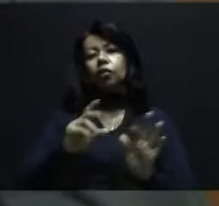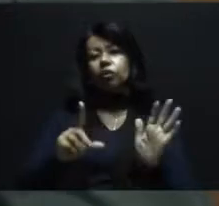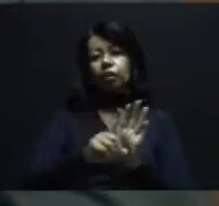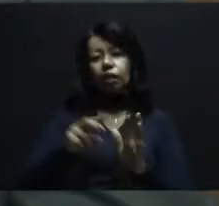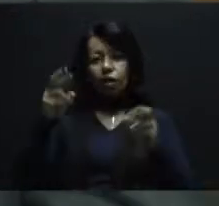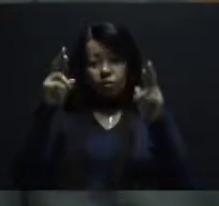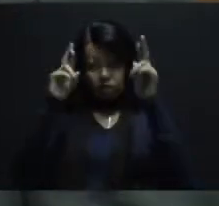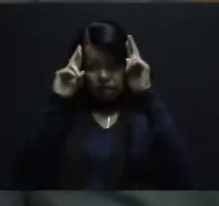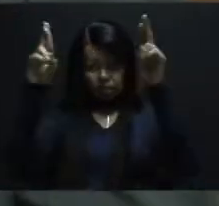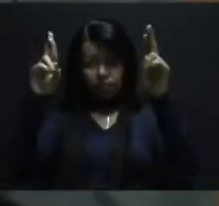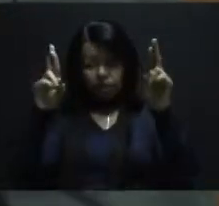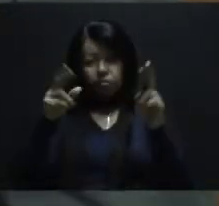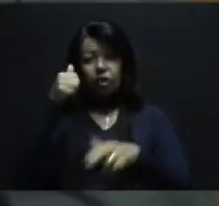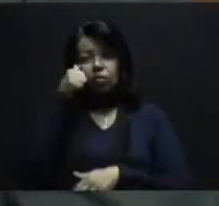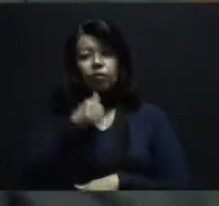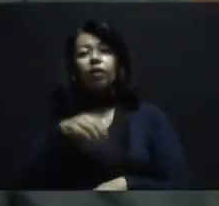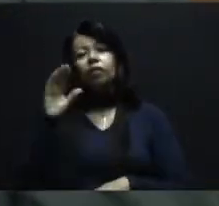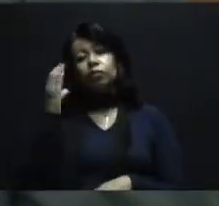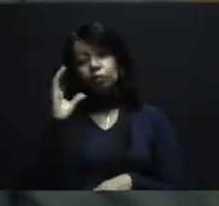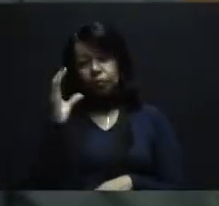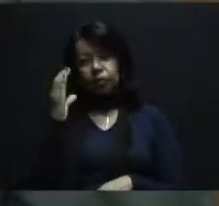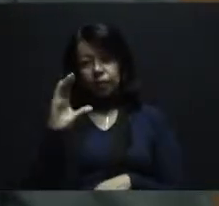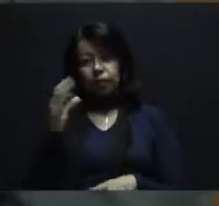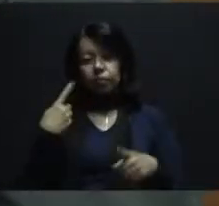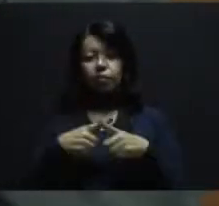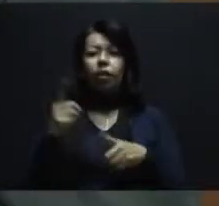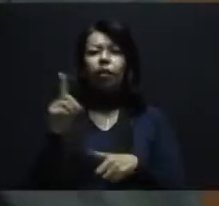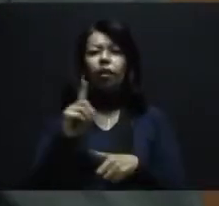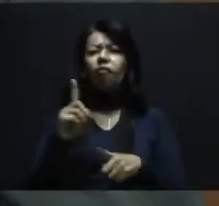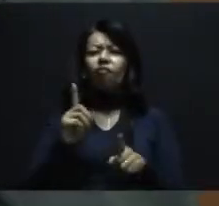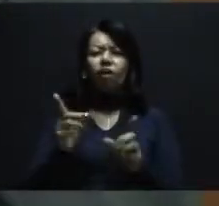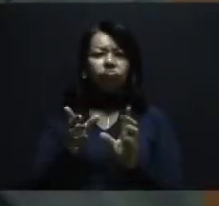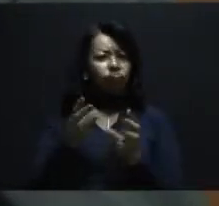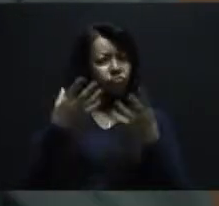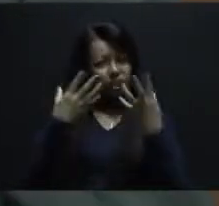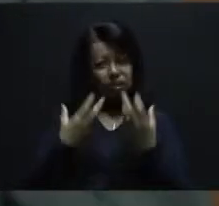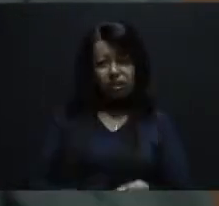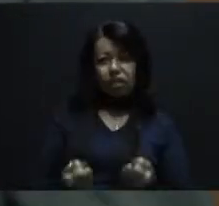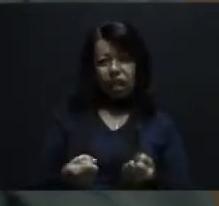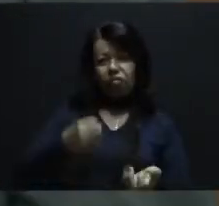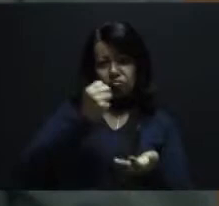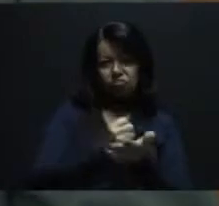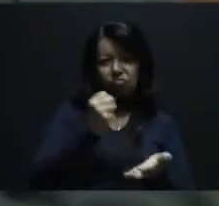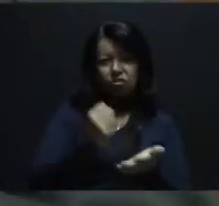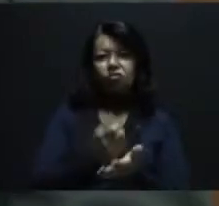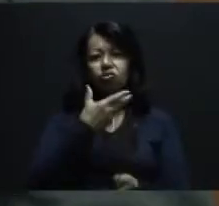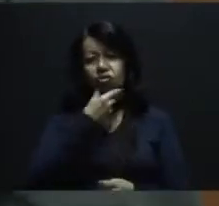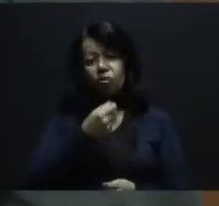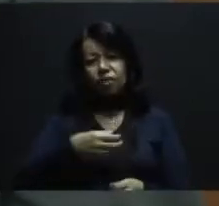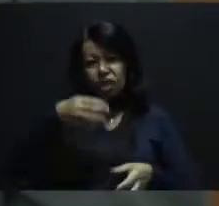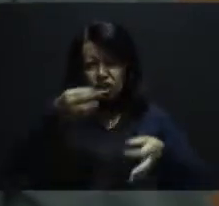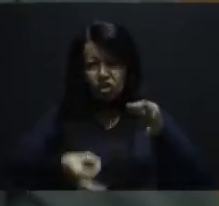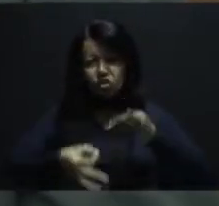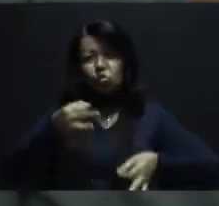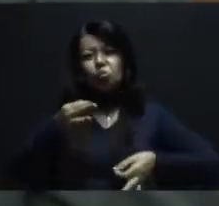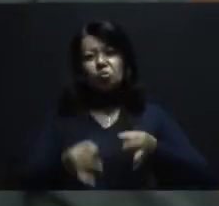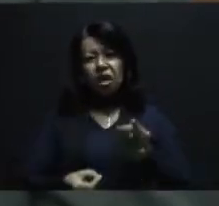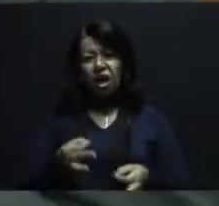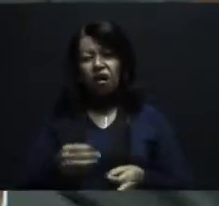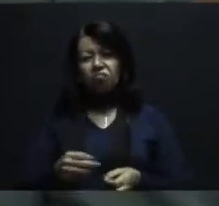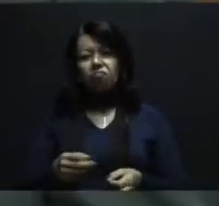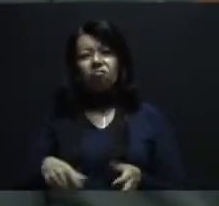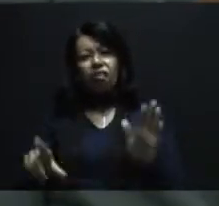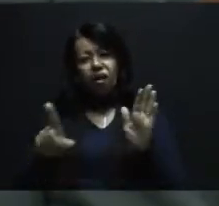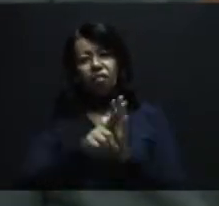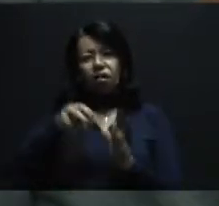respeito com as mulheres cubatense porque ele não vai permitir a contratação de homens que é julgado em segunda instância na lei maria